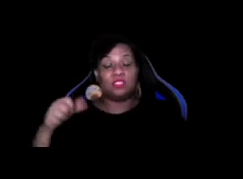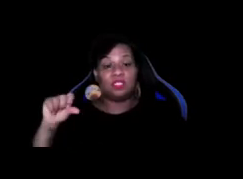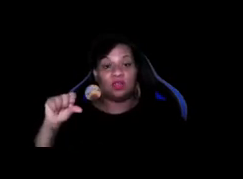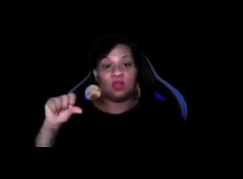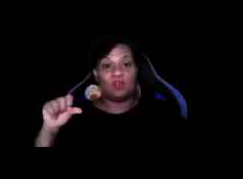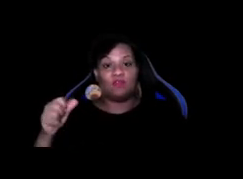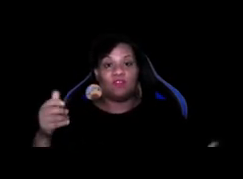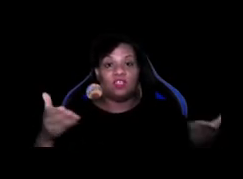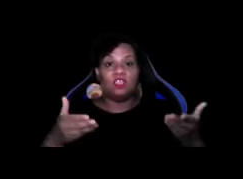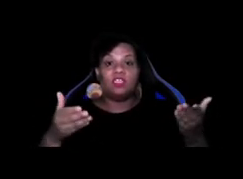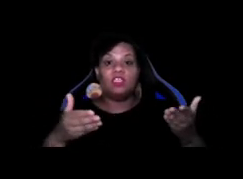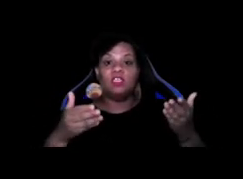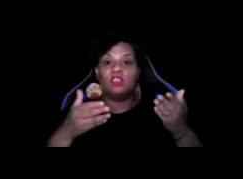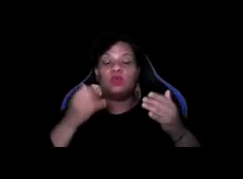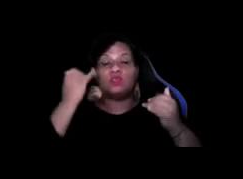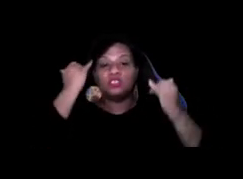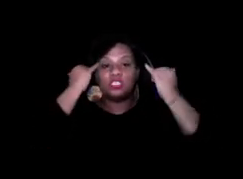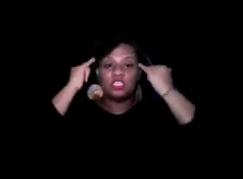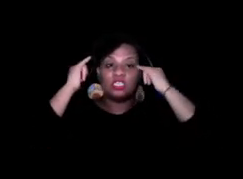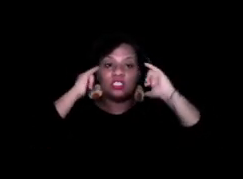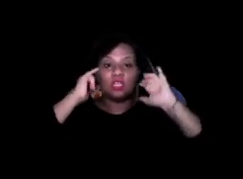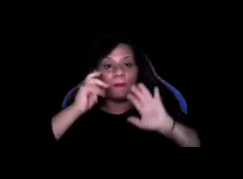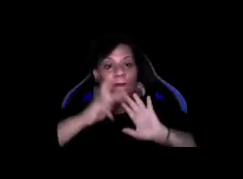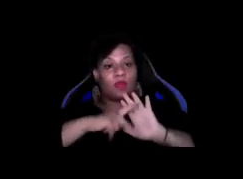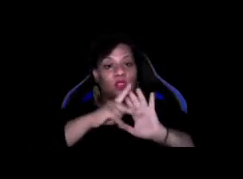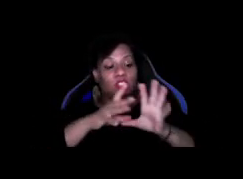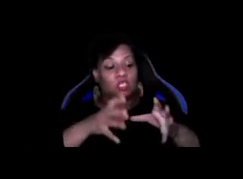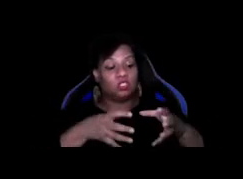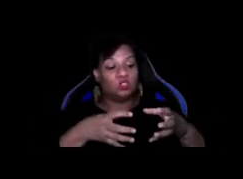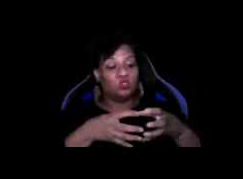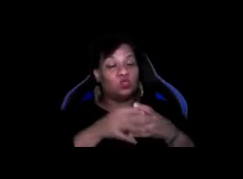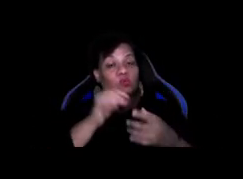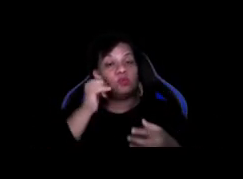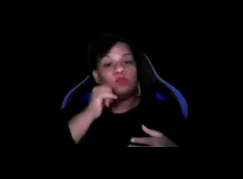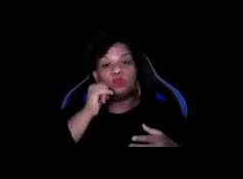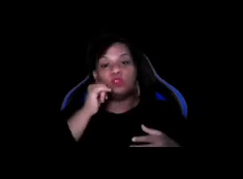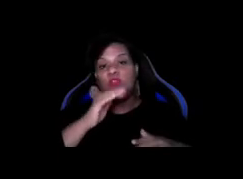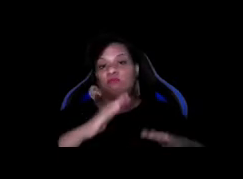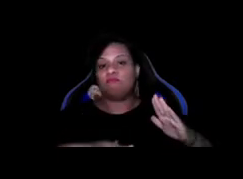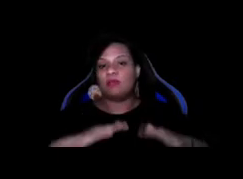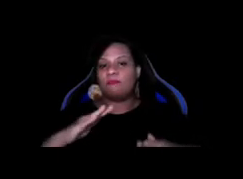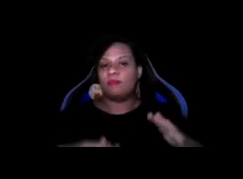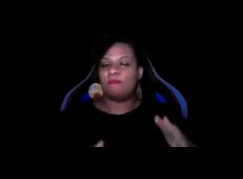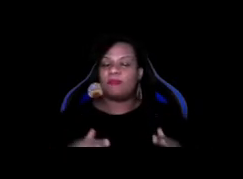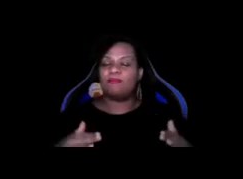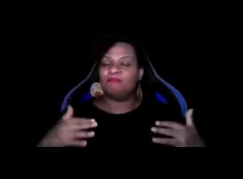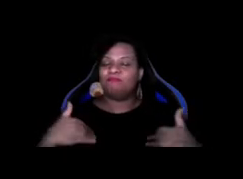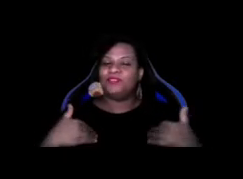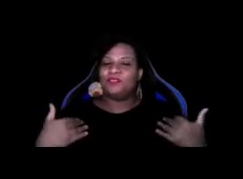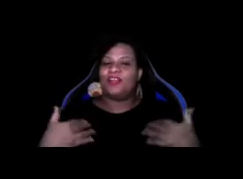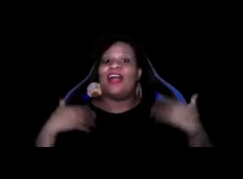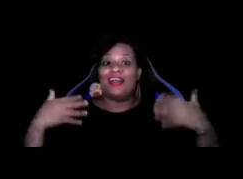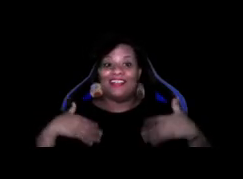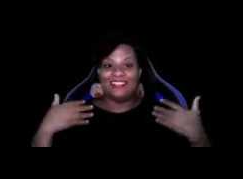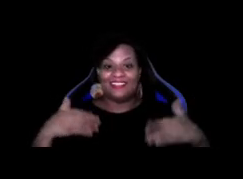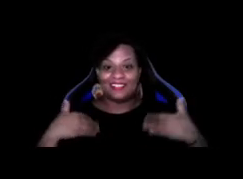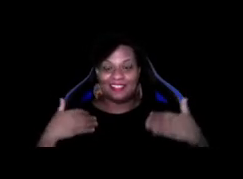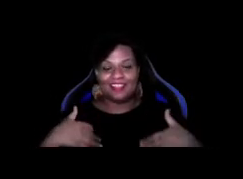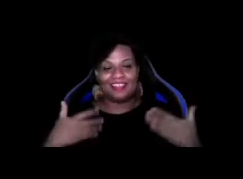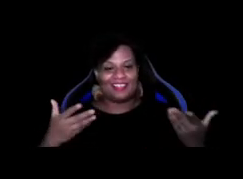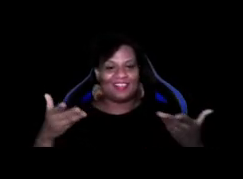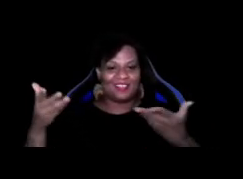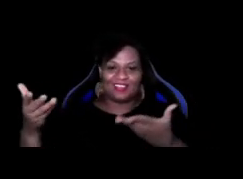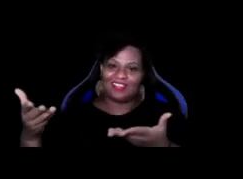é co-idealizadora do Tamboraió, coletivo feminino de atrabaques. Então é com muita alegria que eu convido aqui a